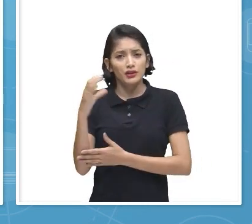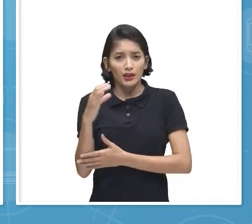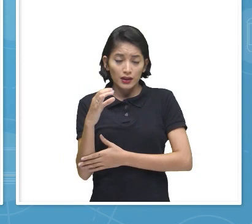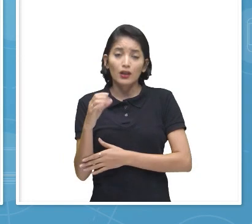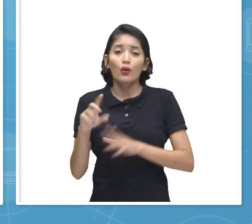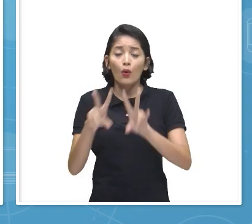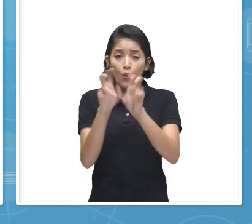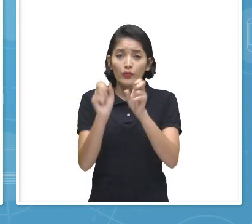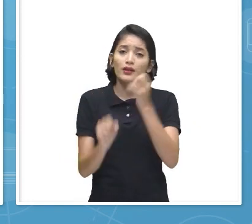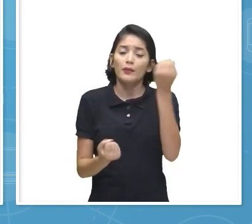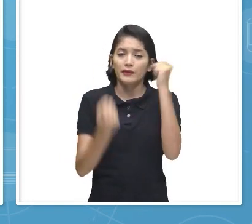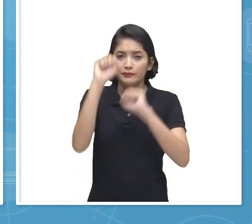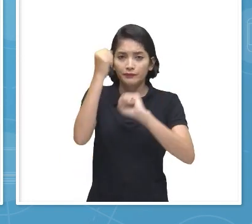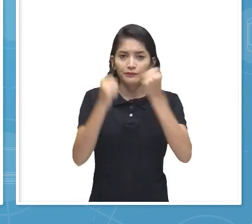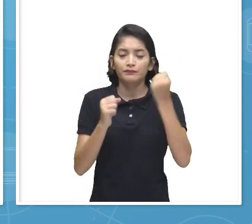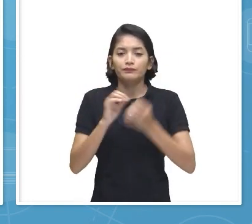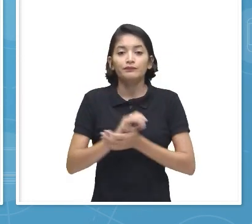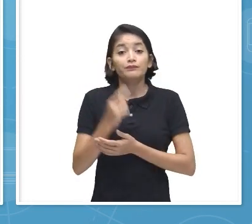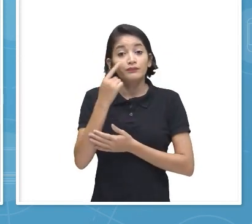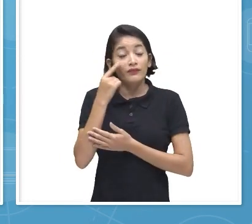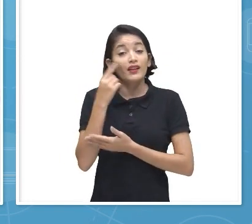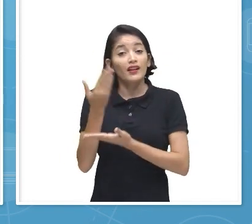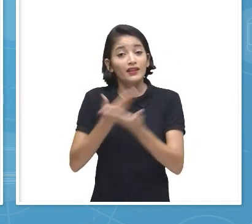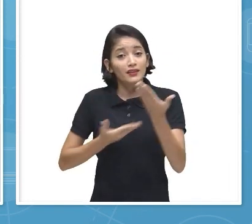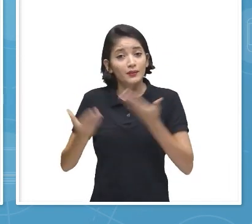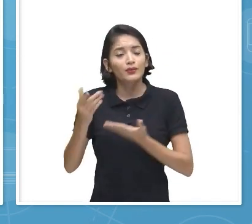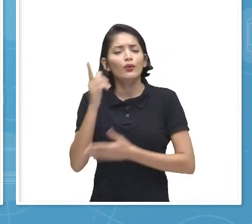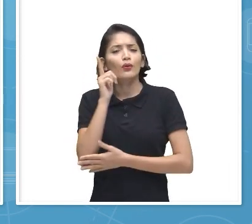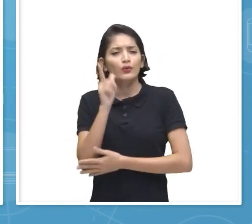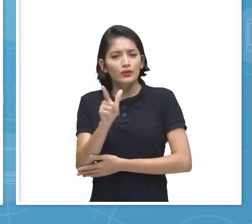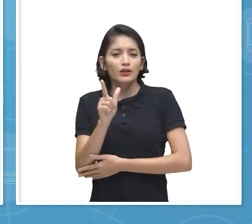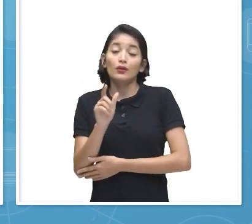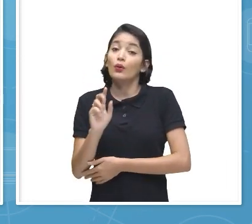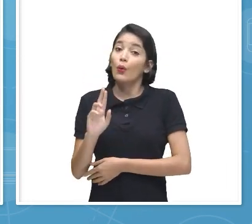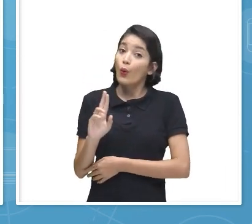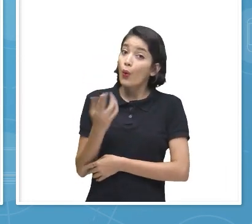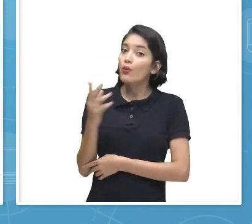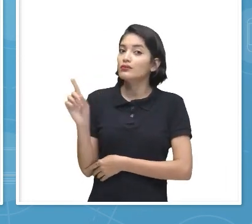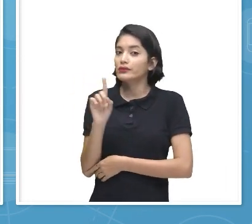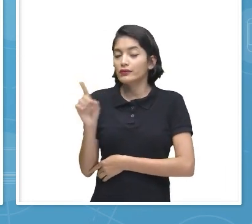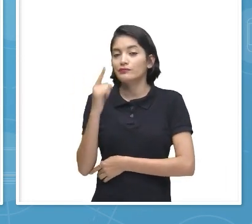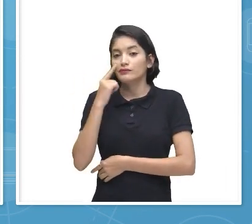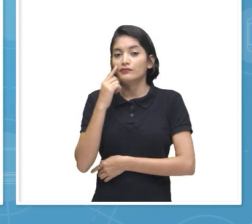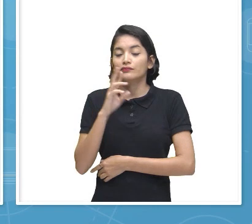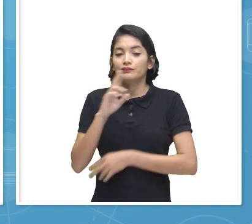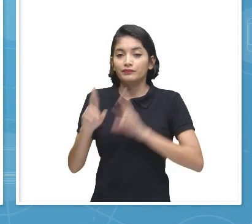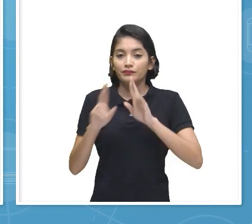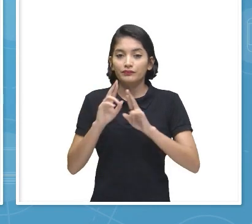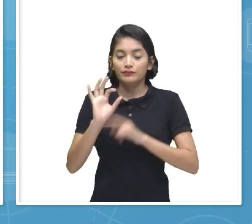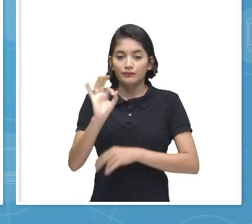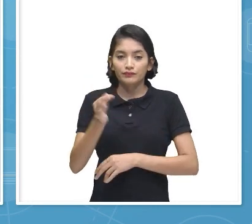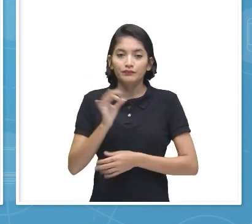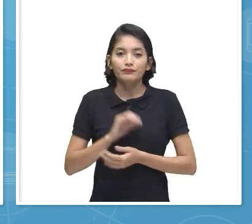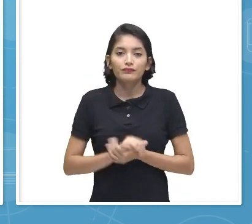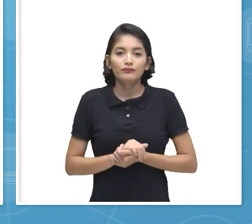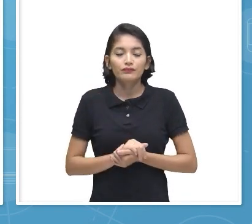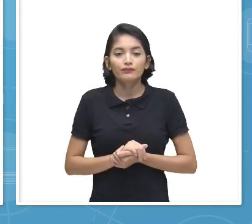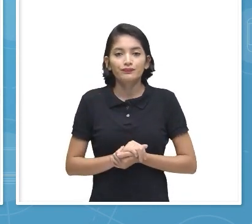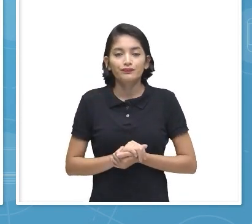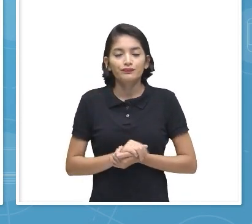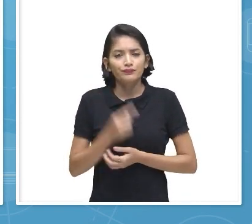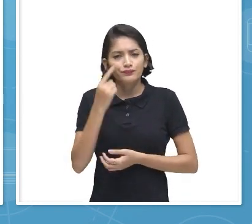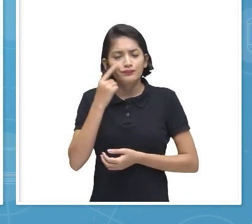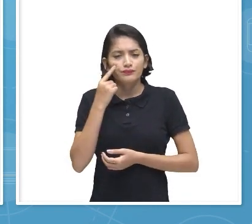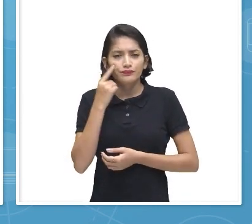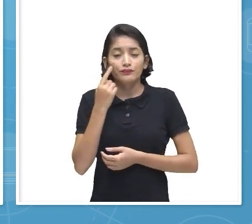então agora destacar algumas participações do chat que conseguiram, ou talvez não, identificar a resposta correta. Vamos iniciar, deixa eu ver se eu consigo